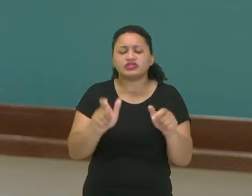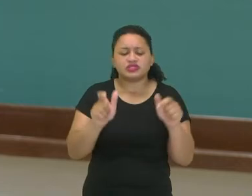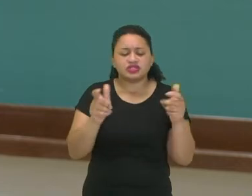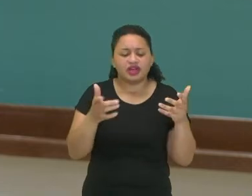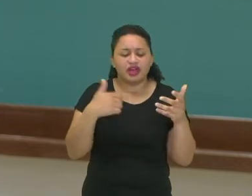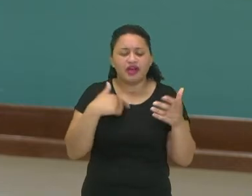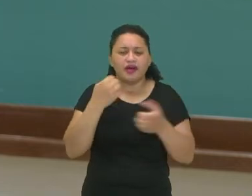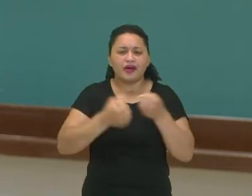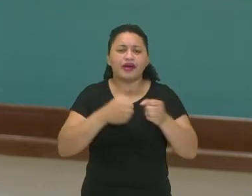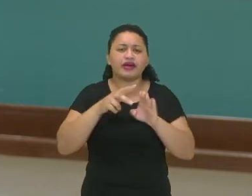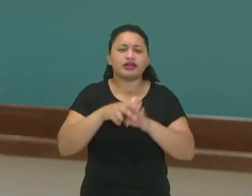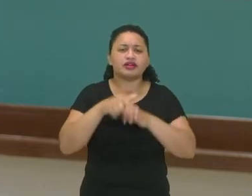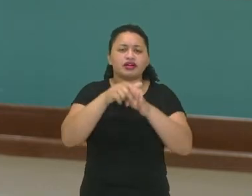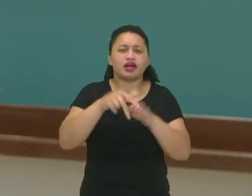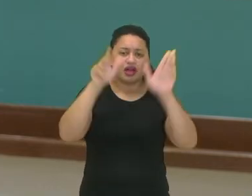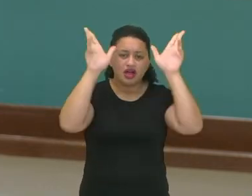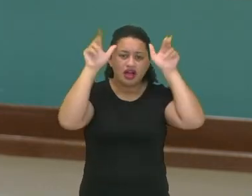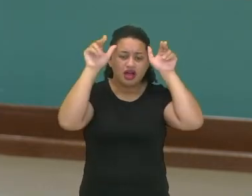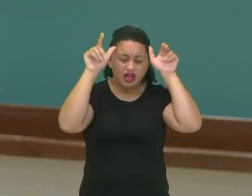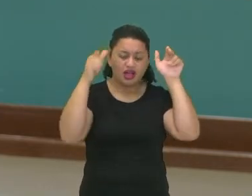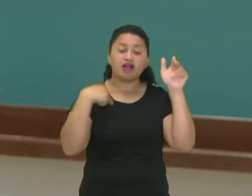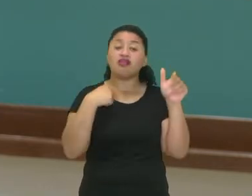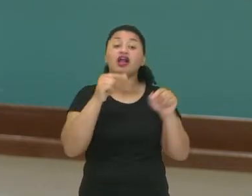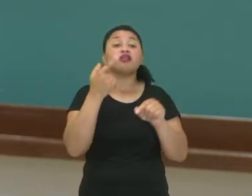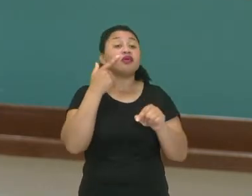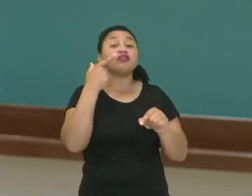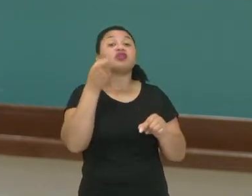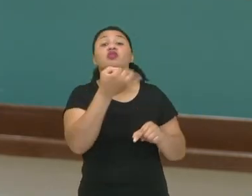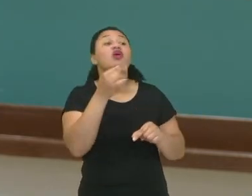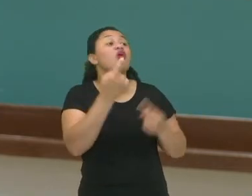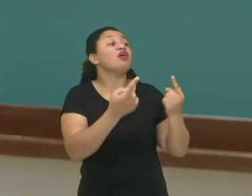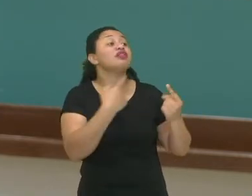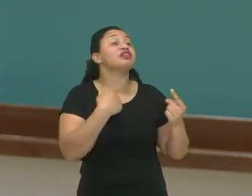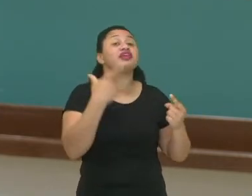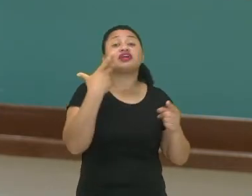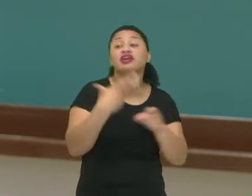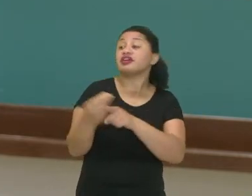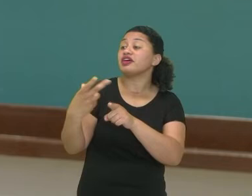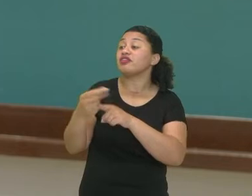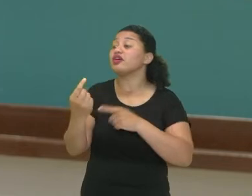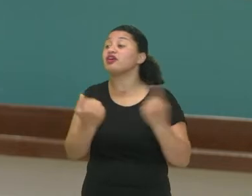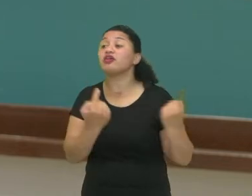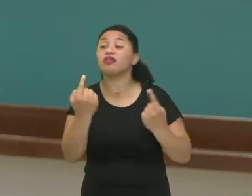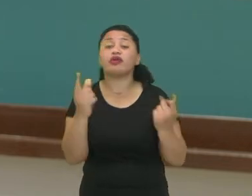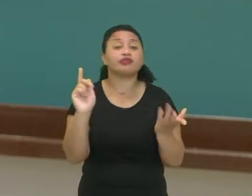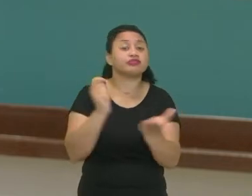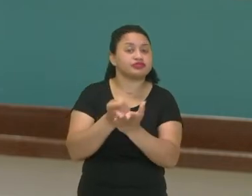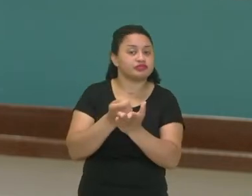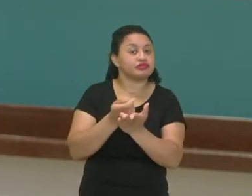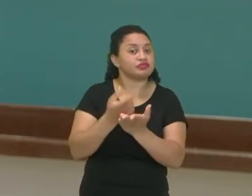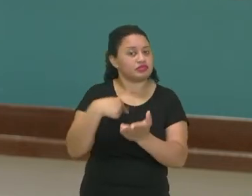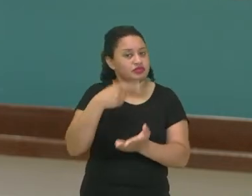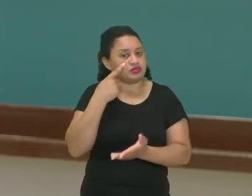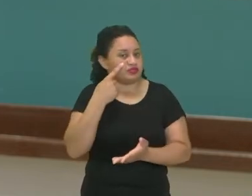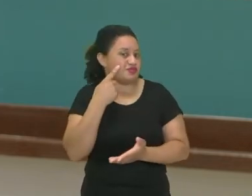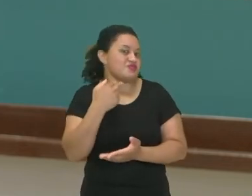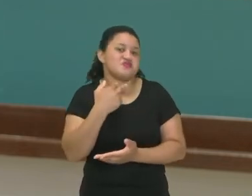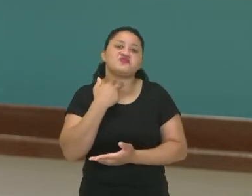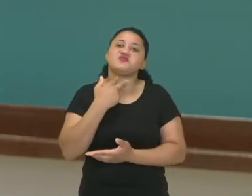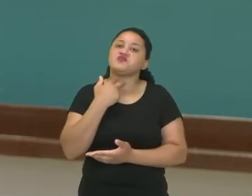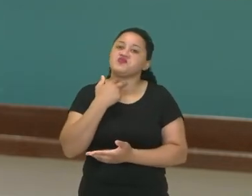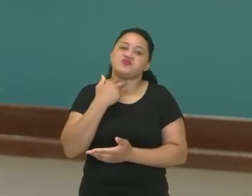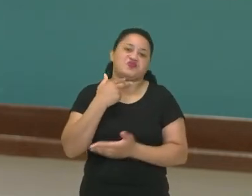numa corrida de cavalos, apostar em cavalos. E aí que a gente vai verificar também que não é permitido, não